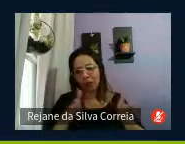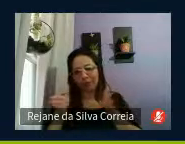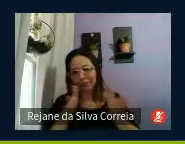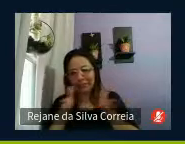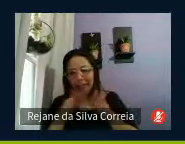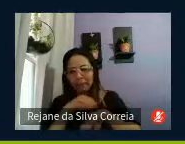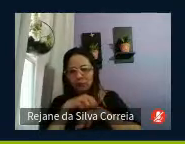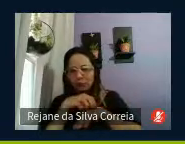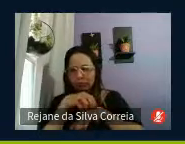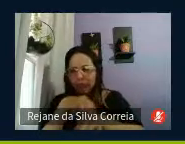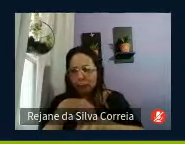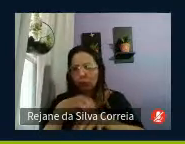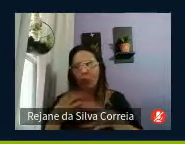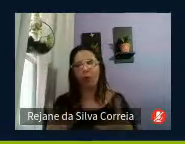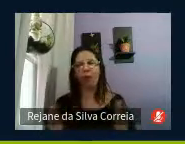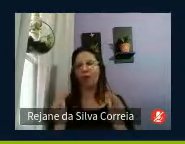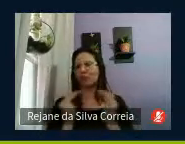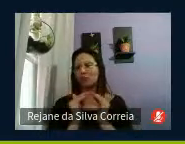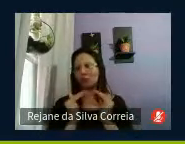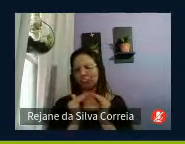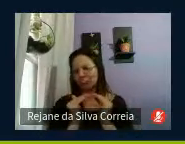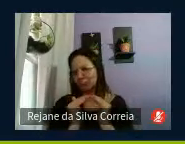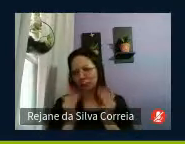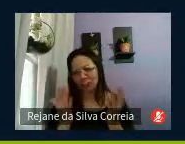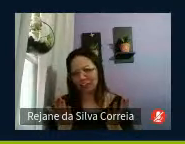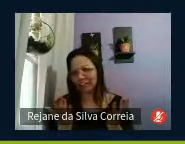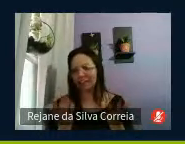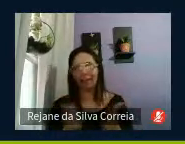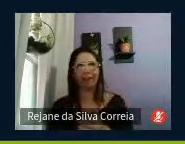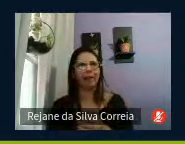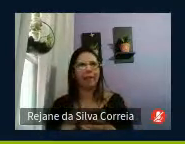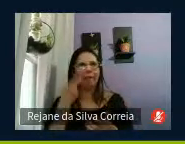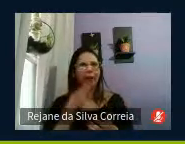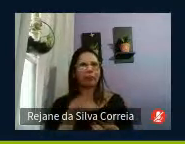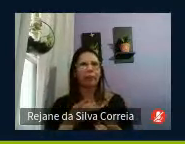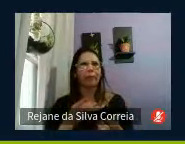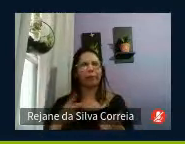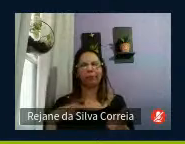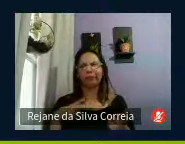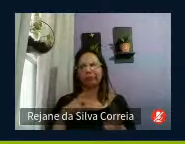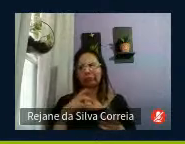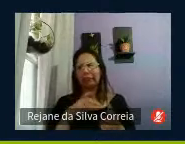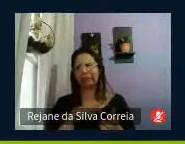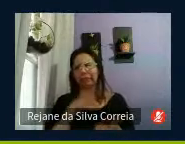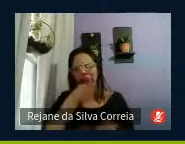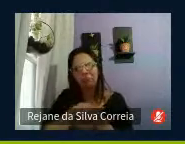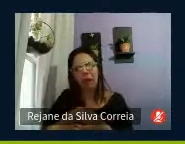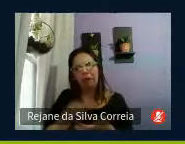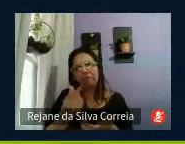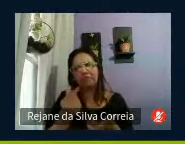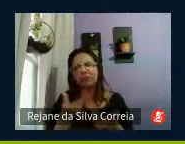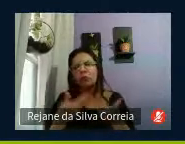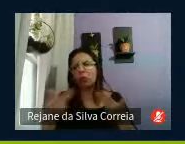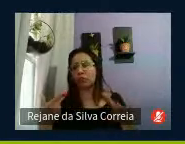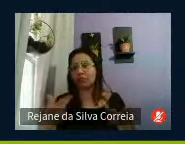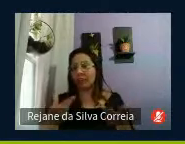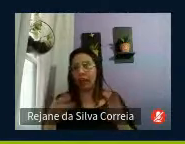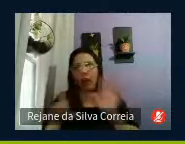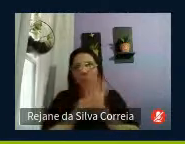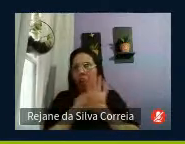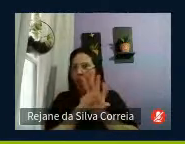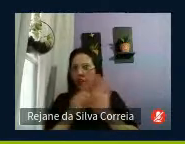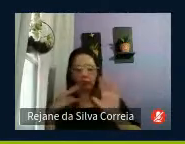transporte, moradia, previdência social, quer dizer, uma lei que ela consegue dar conta de todas